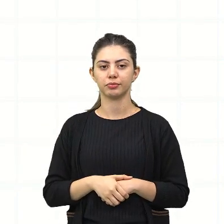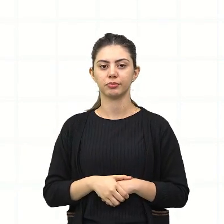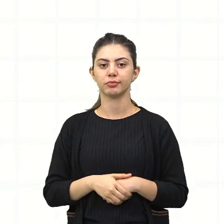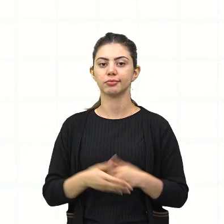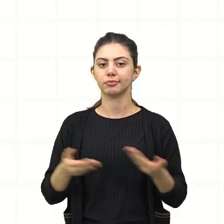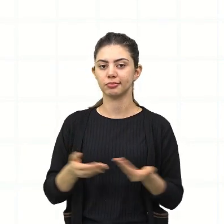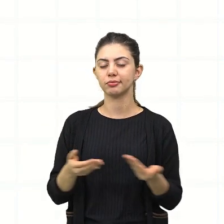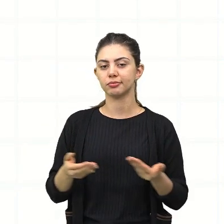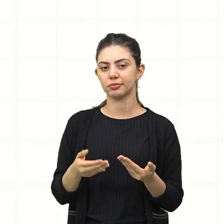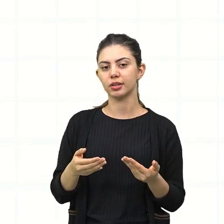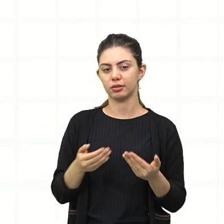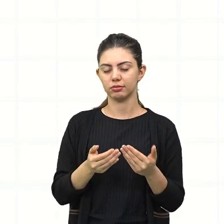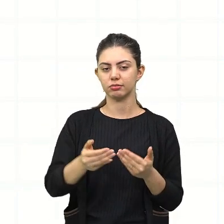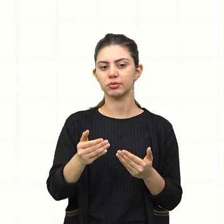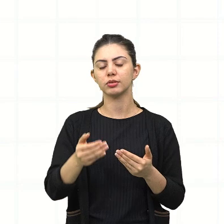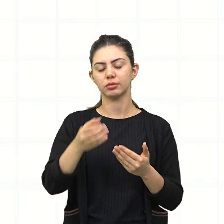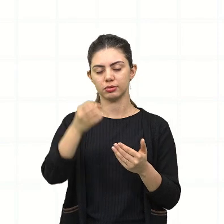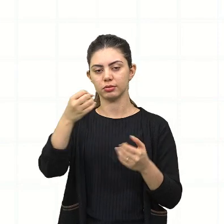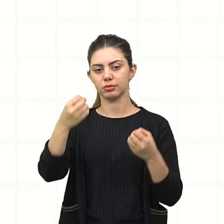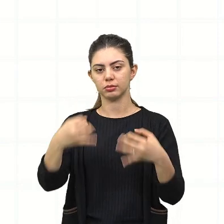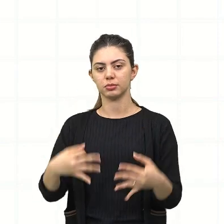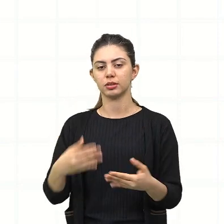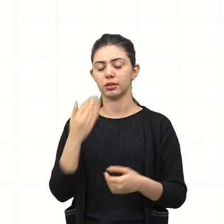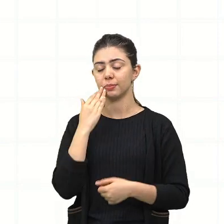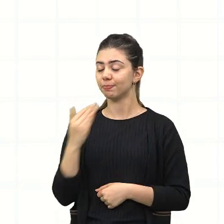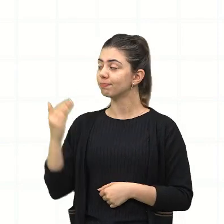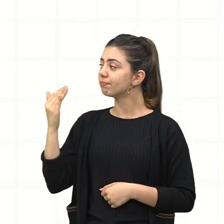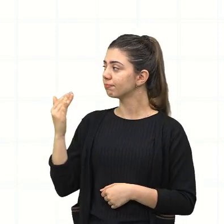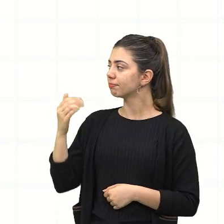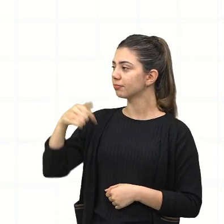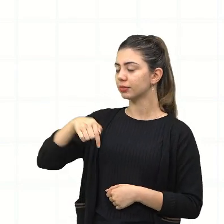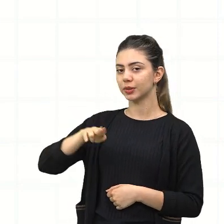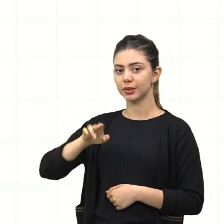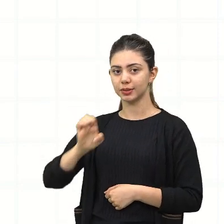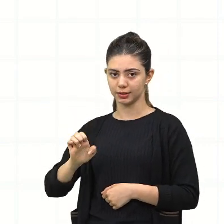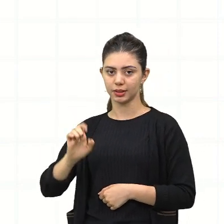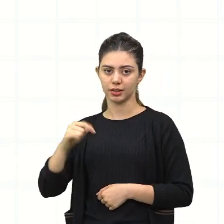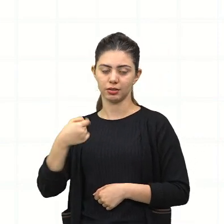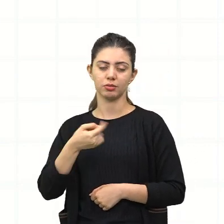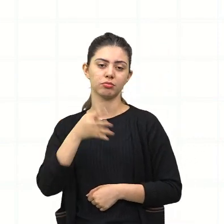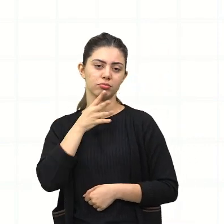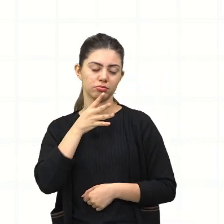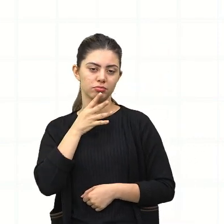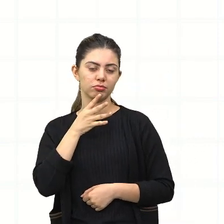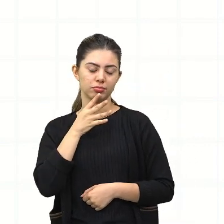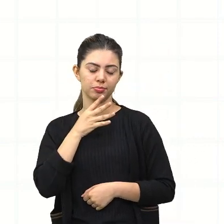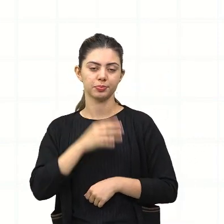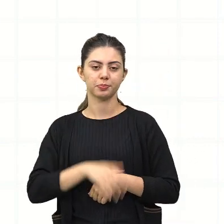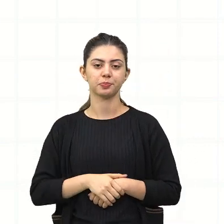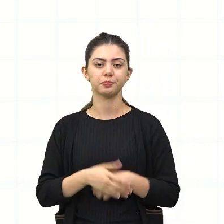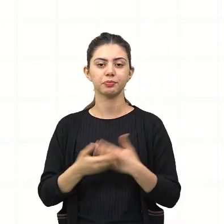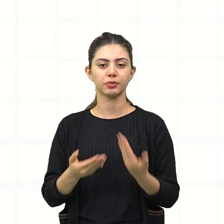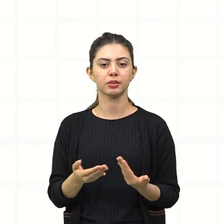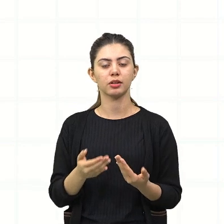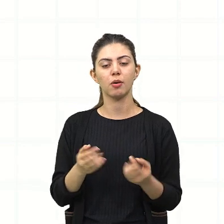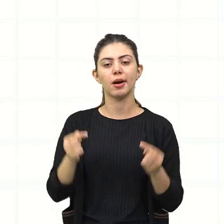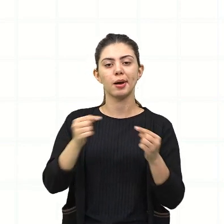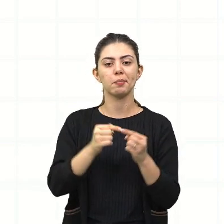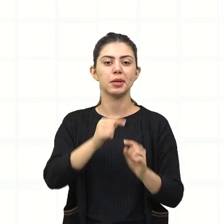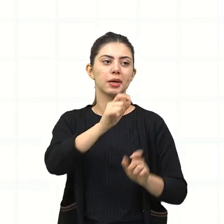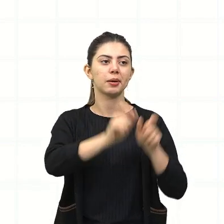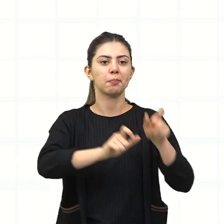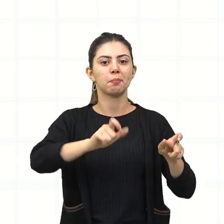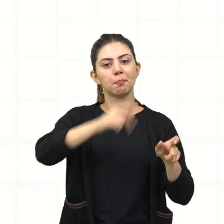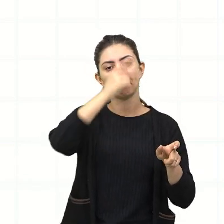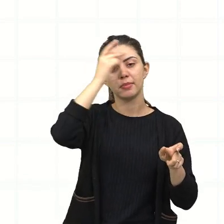Vamos ver um por um aqui. O que é o mais clássico, aparece bastante. Emprega-se que para pessoas e coisas e pode ser